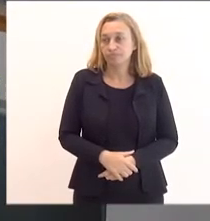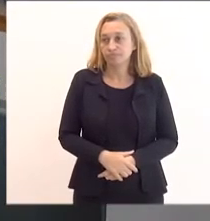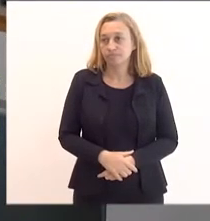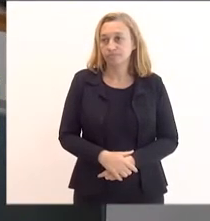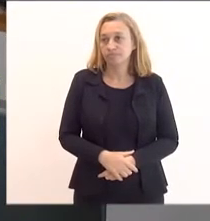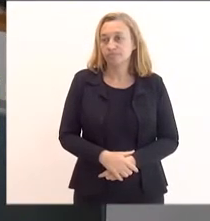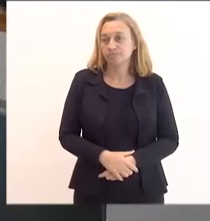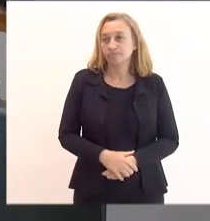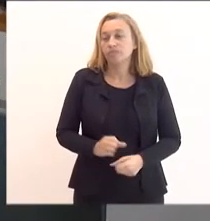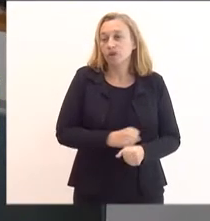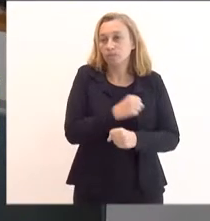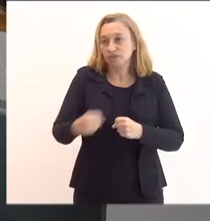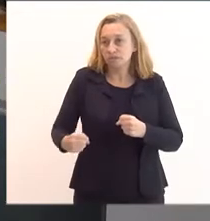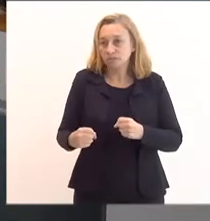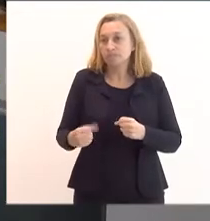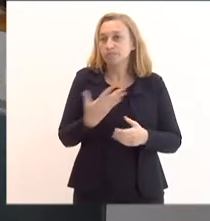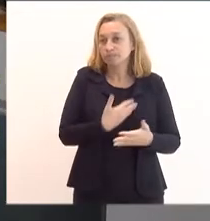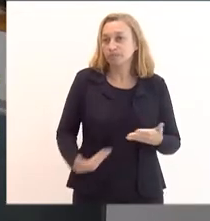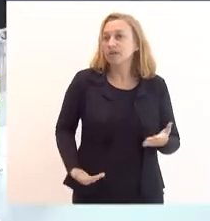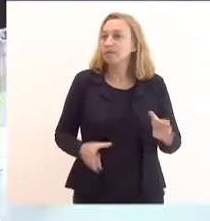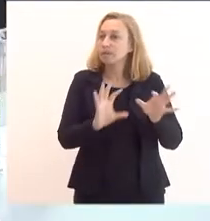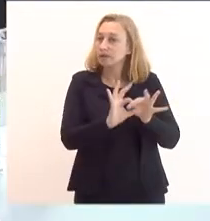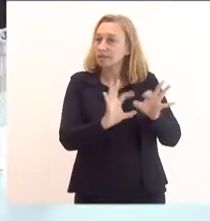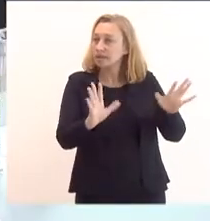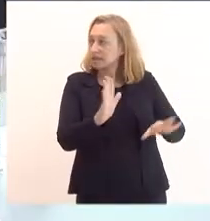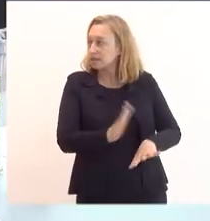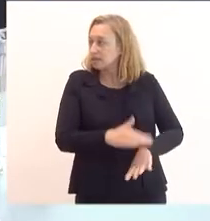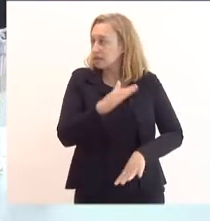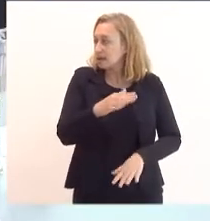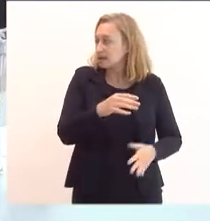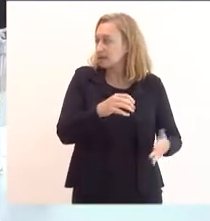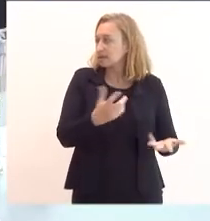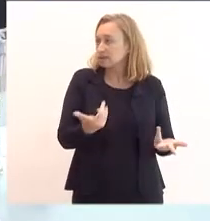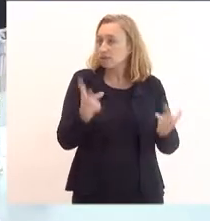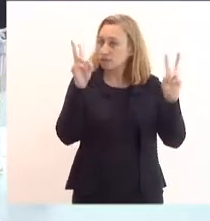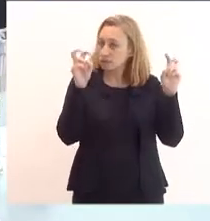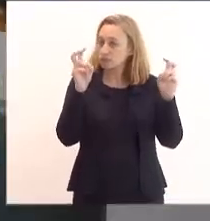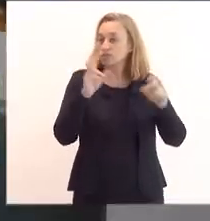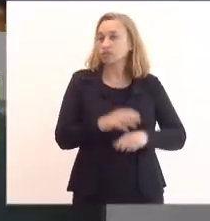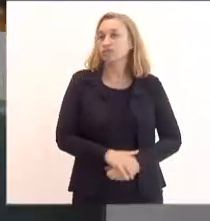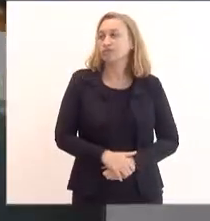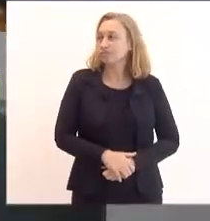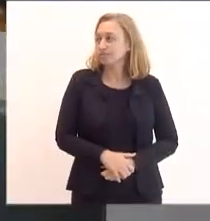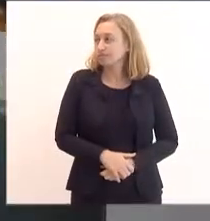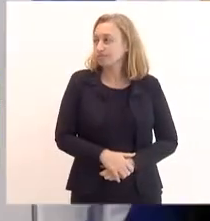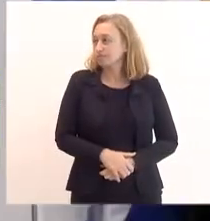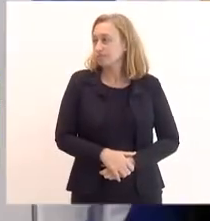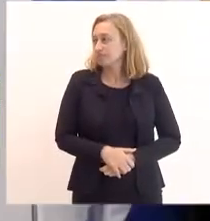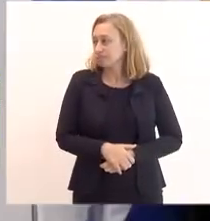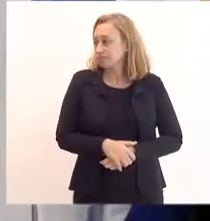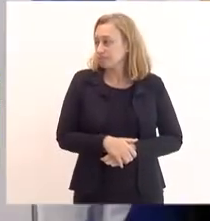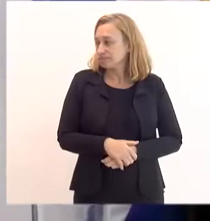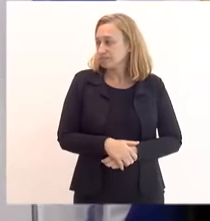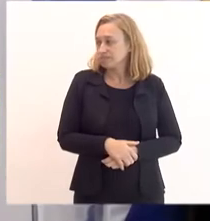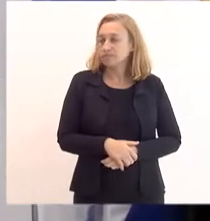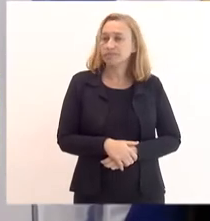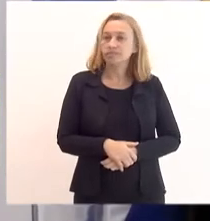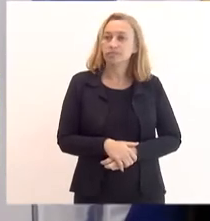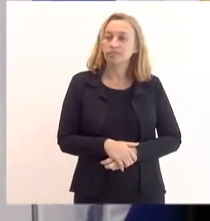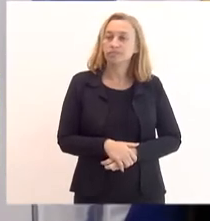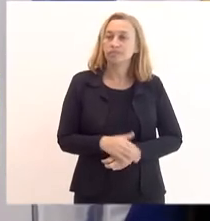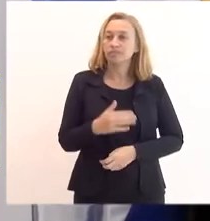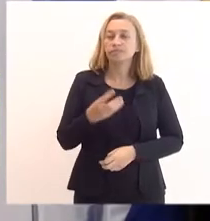para o... Dá mais liberdade ao colecionador. Eu, deputada Mônica, eu quero pedir...